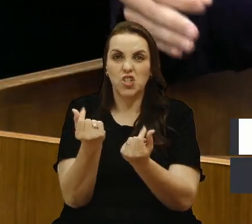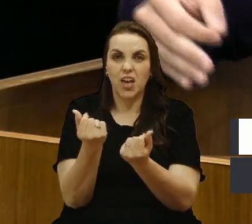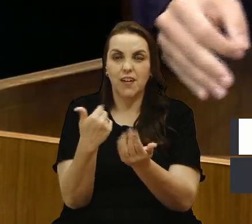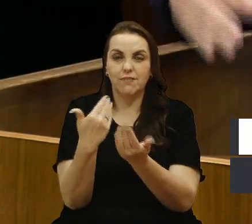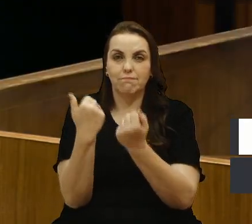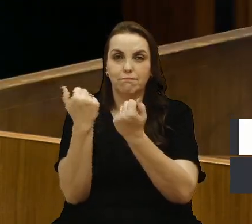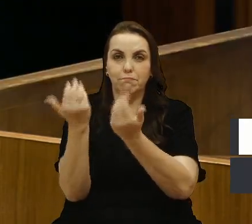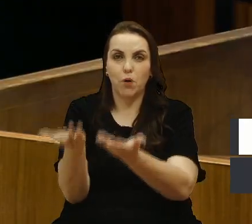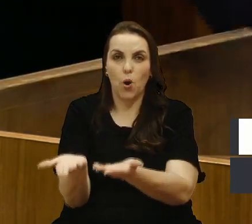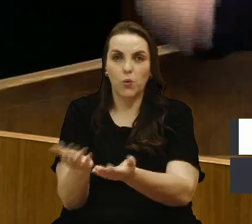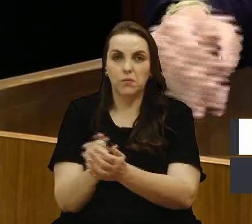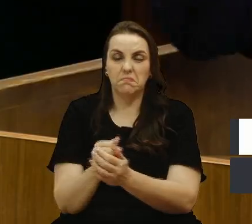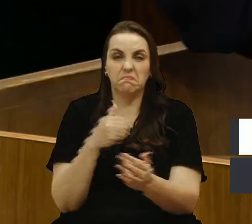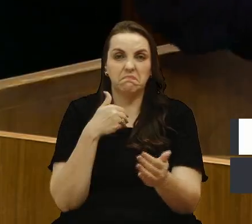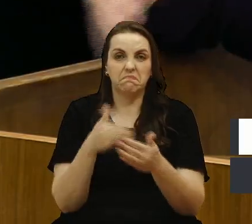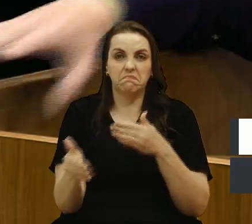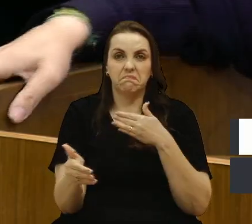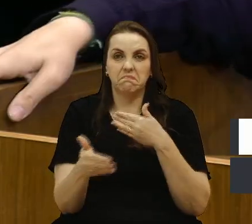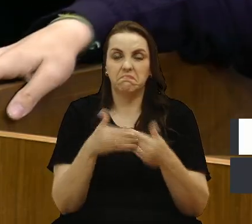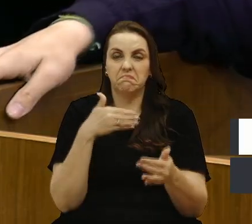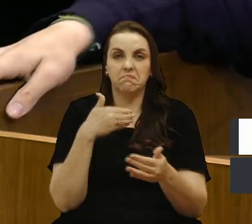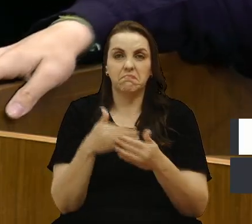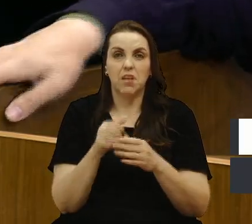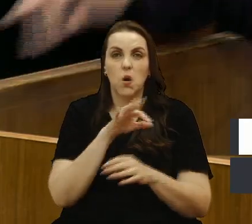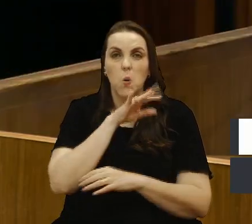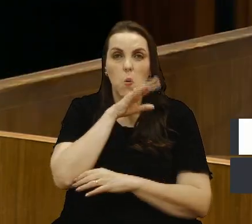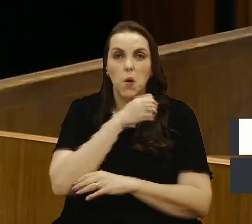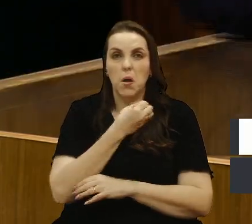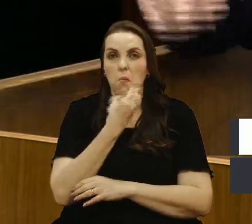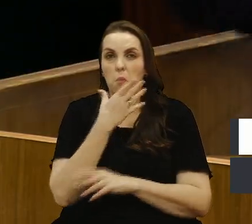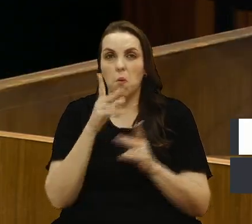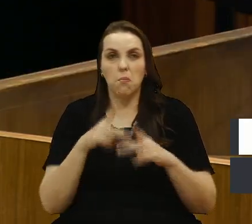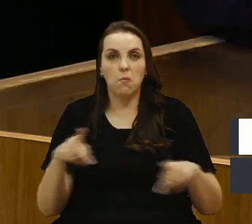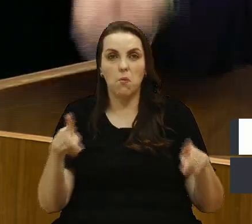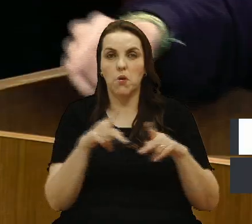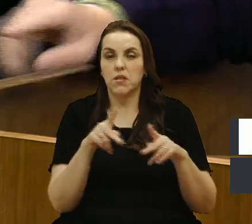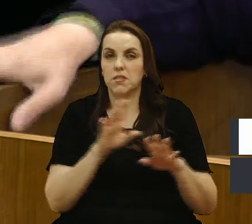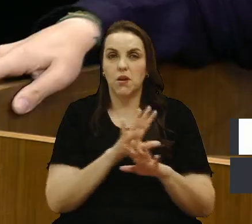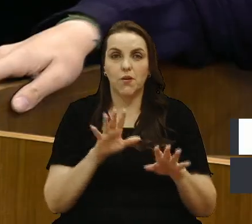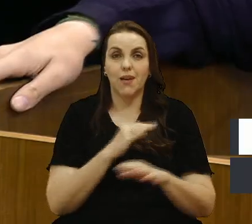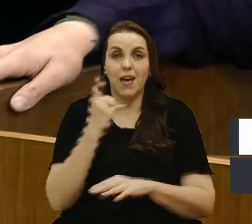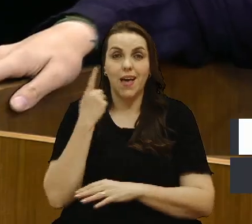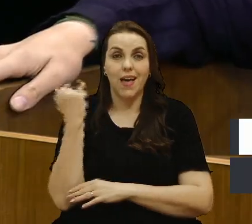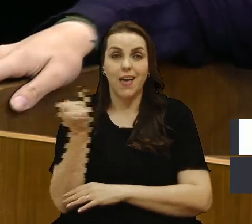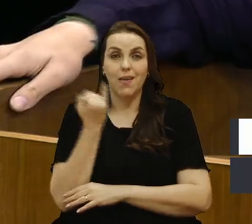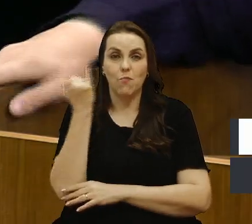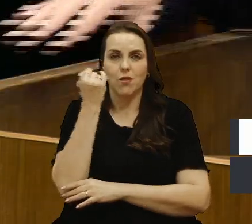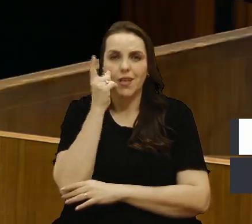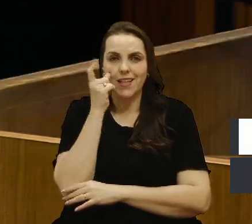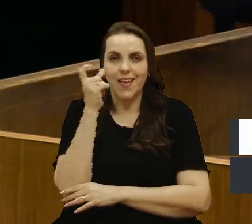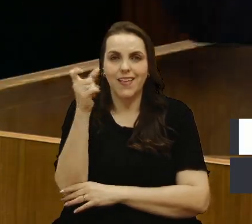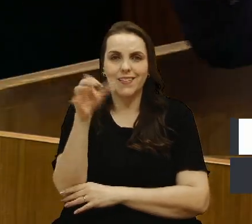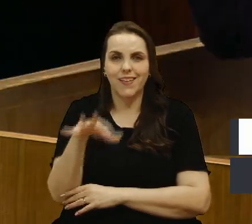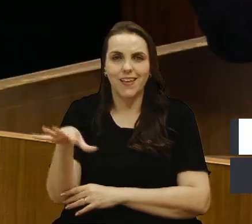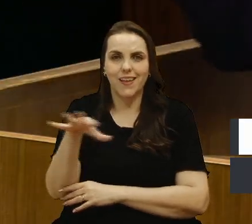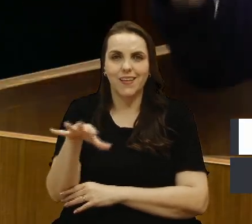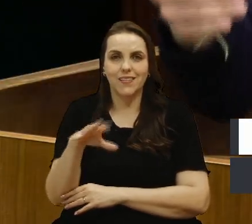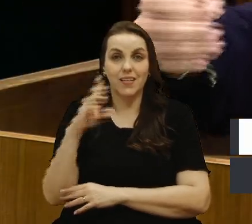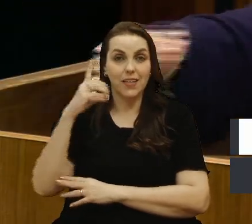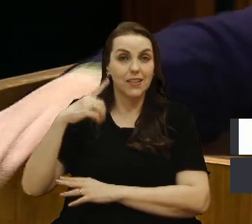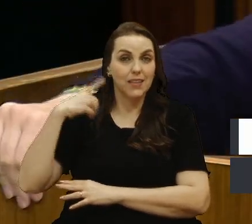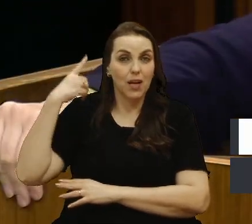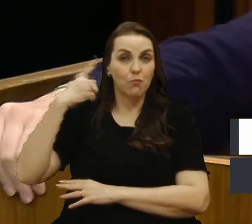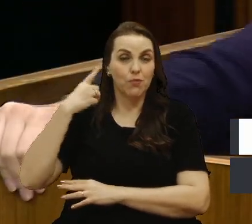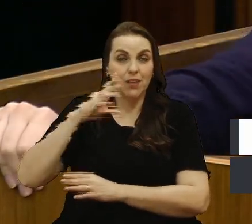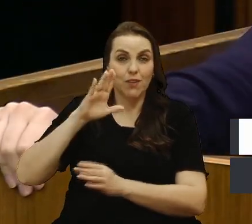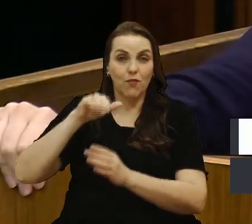Dane-se se vai ser ruim ou bom para a população. O que importa são os seus interesses. Os deputados vão lá e vão